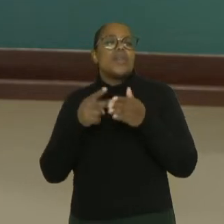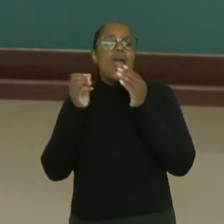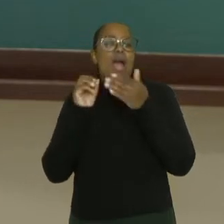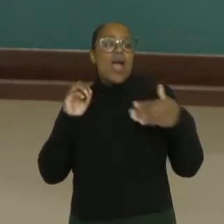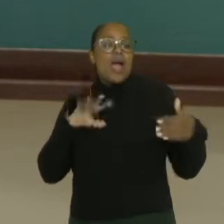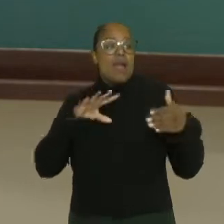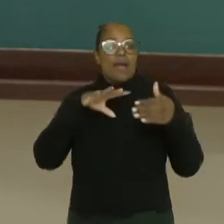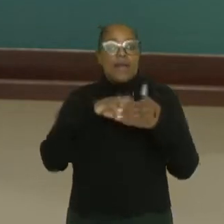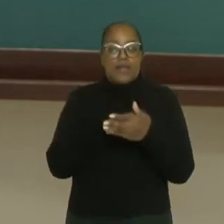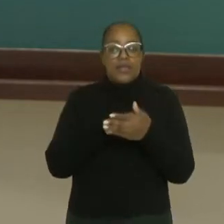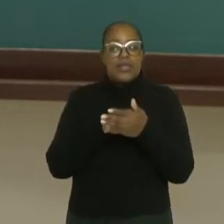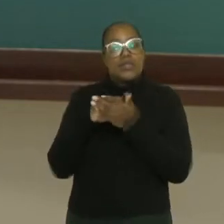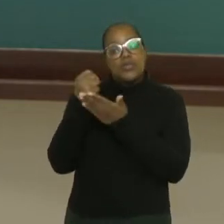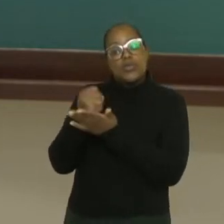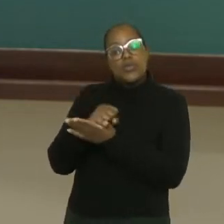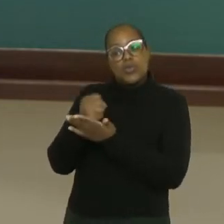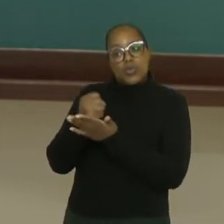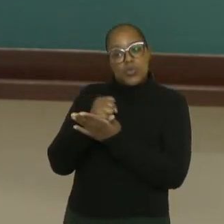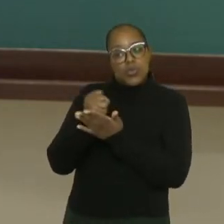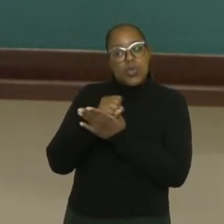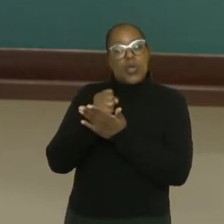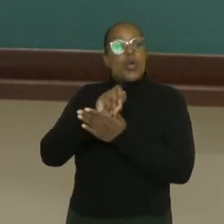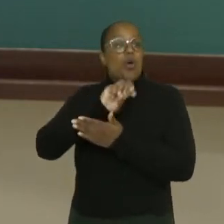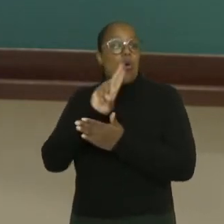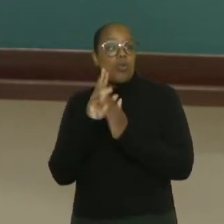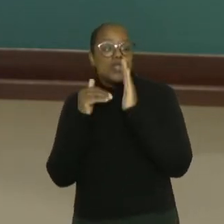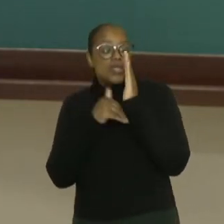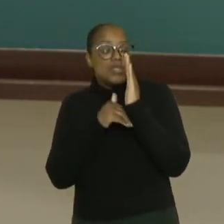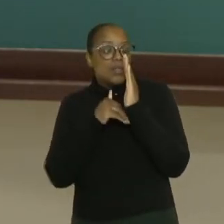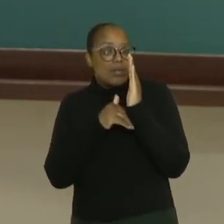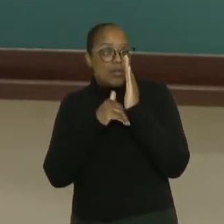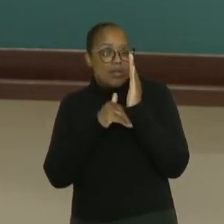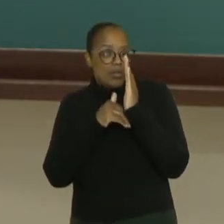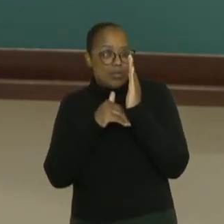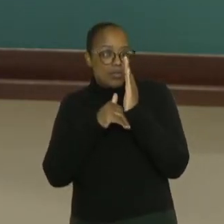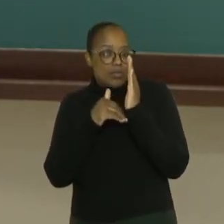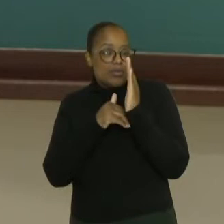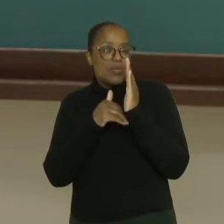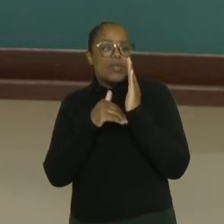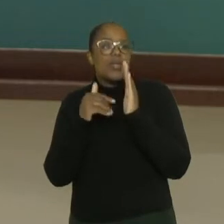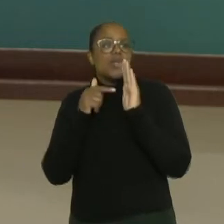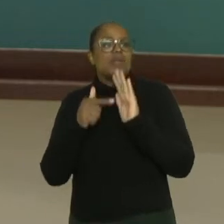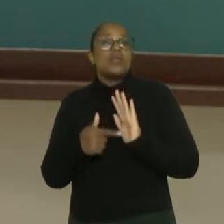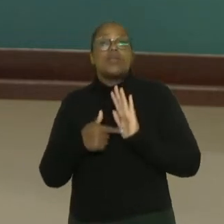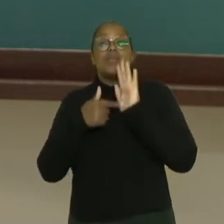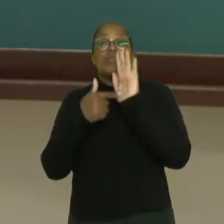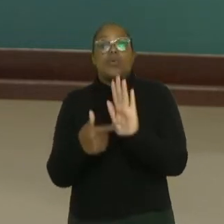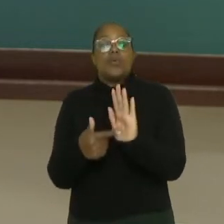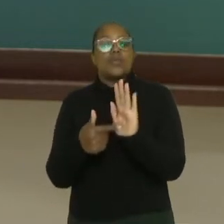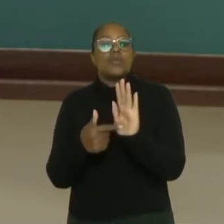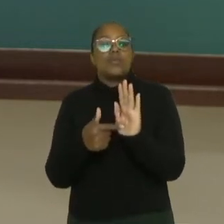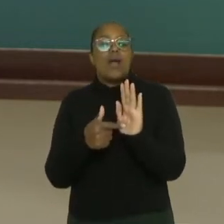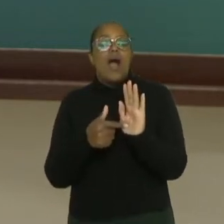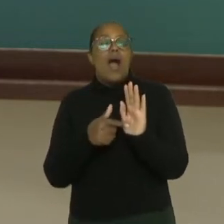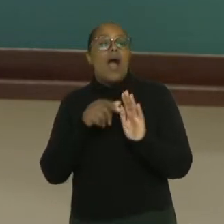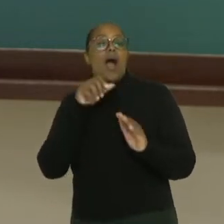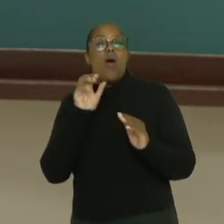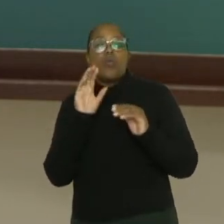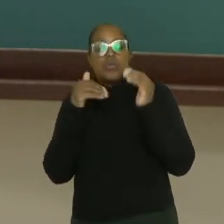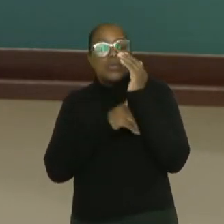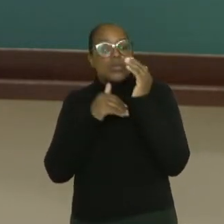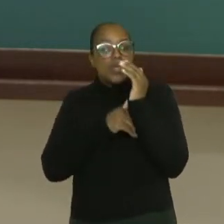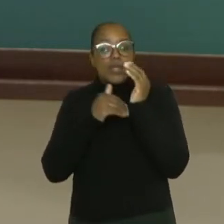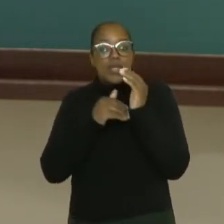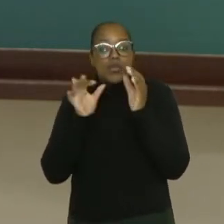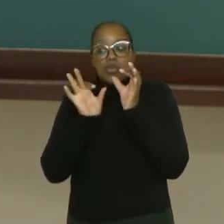consiste nos mecanismos anônimos, invisíveis, através dos quais se exercem a censura de toda